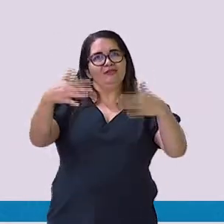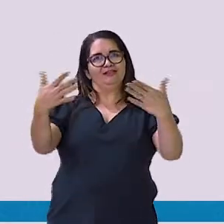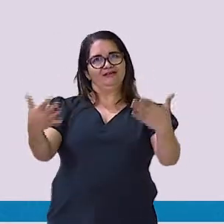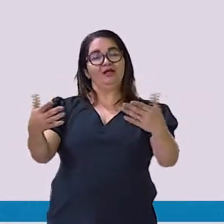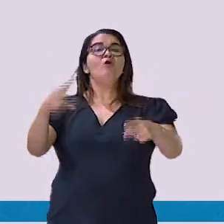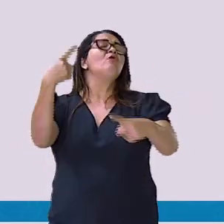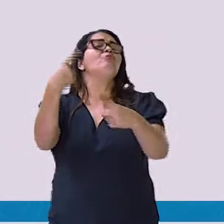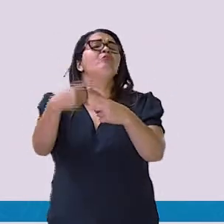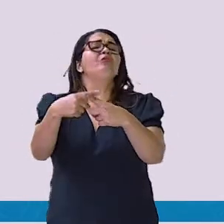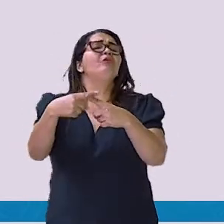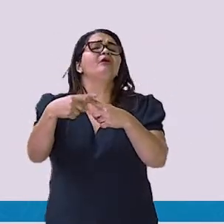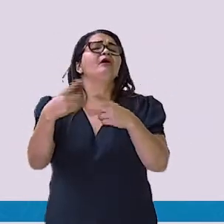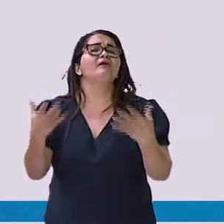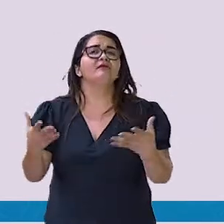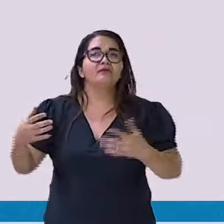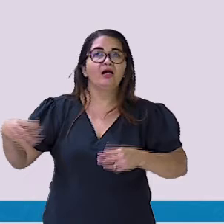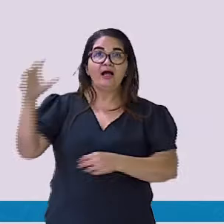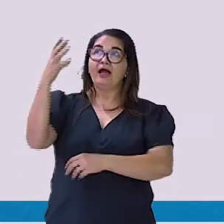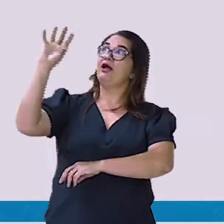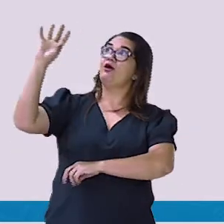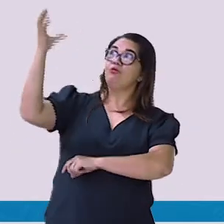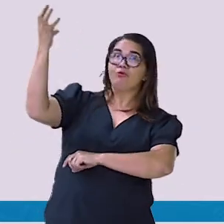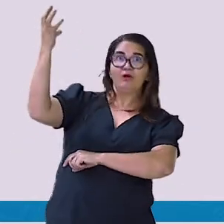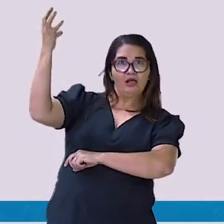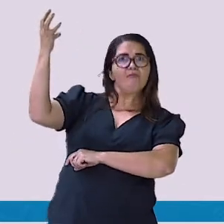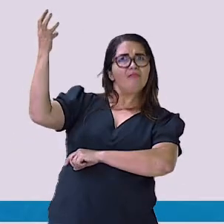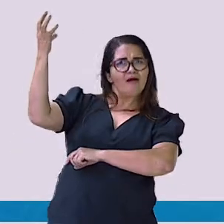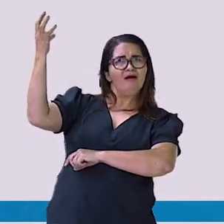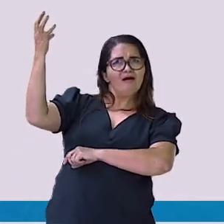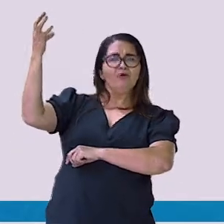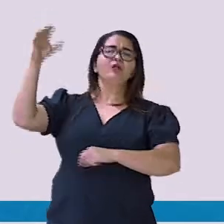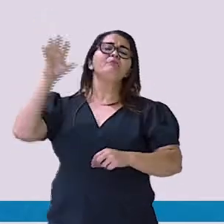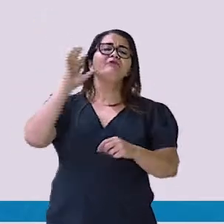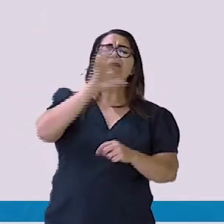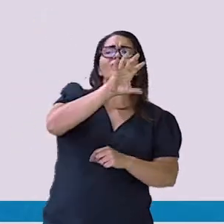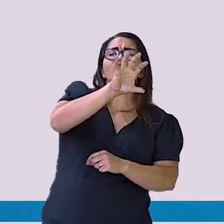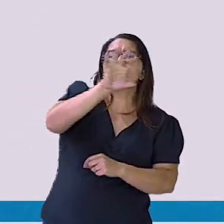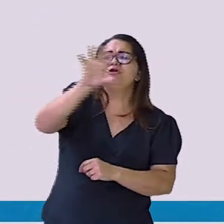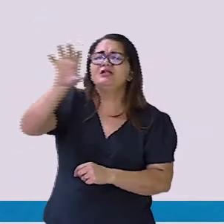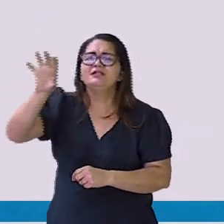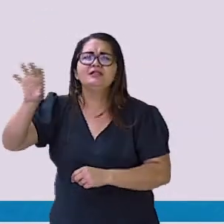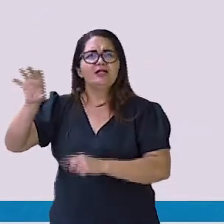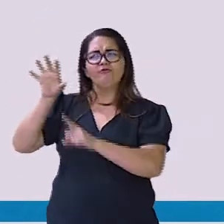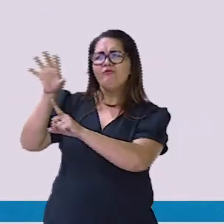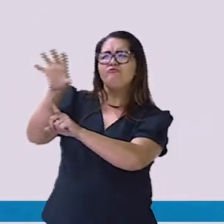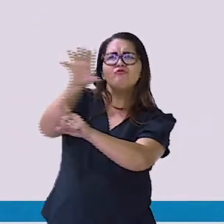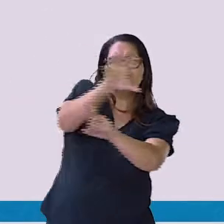diretamente. Por quê? Porque aqui no norte do Canadá,